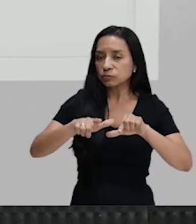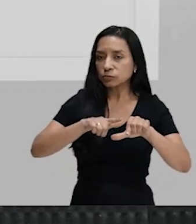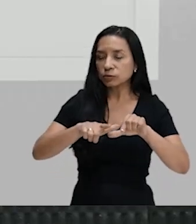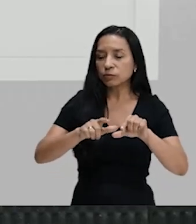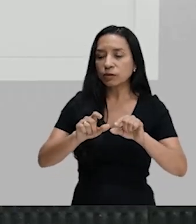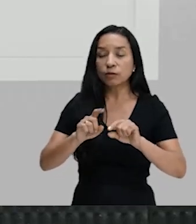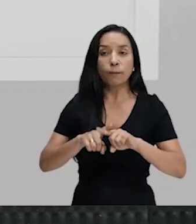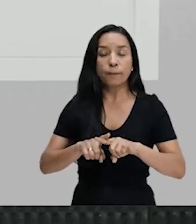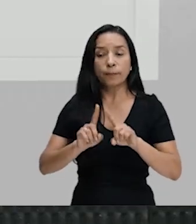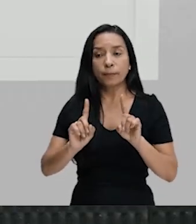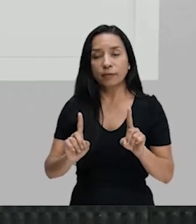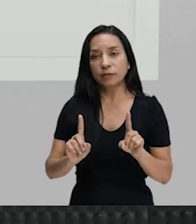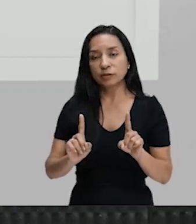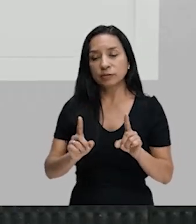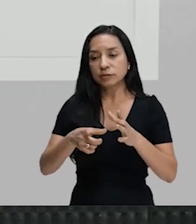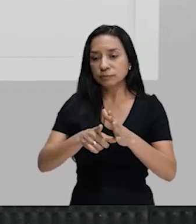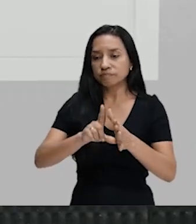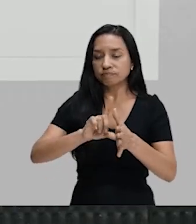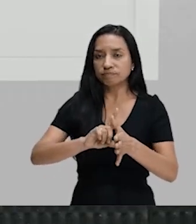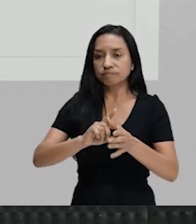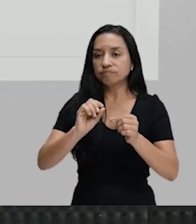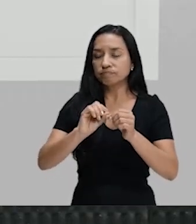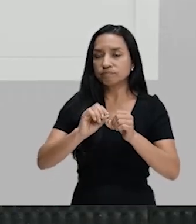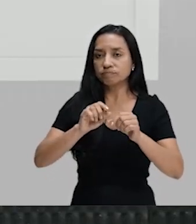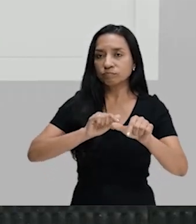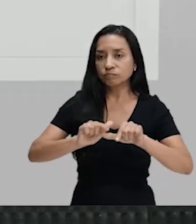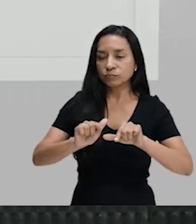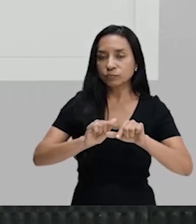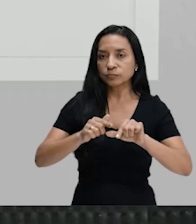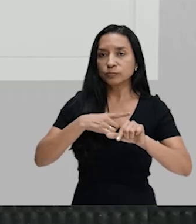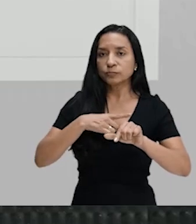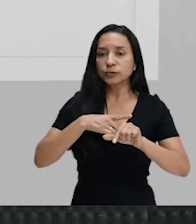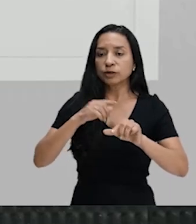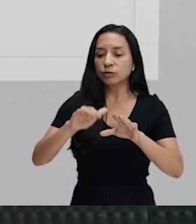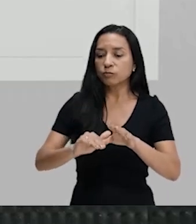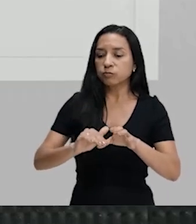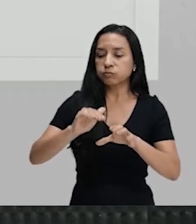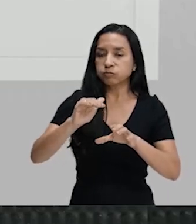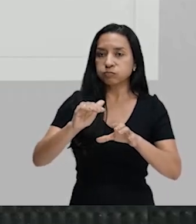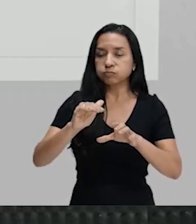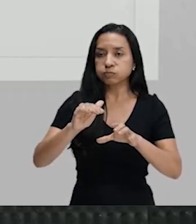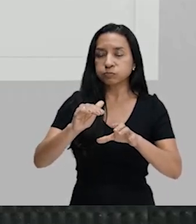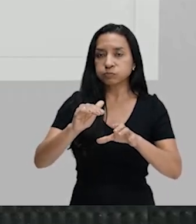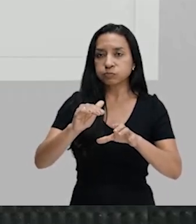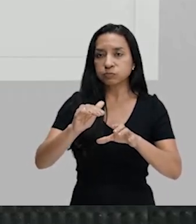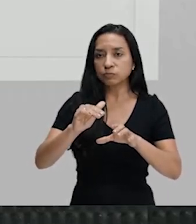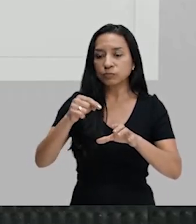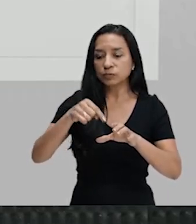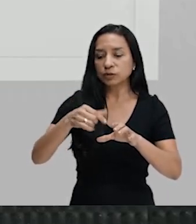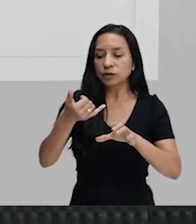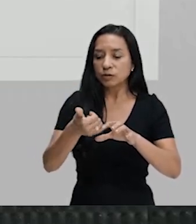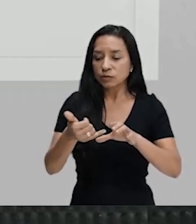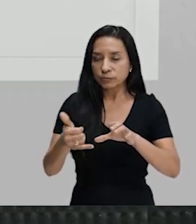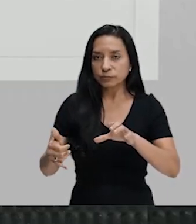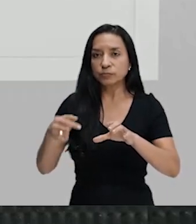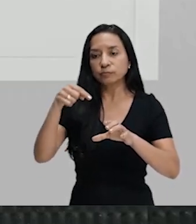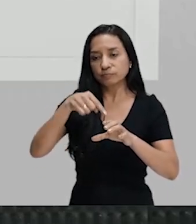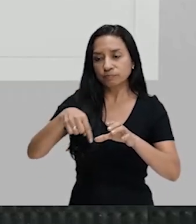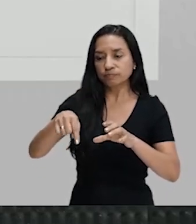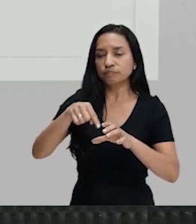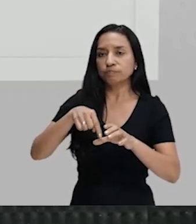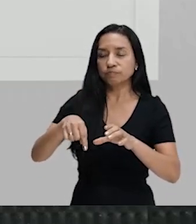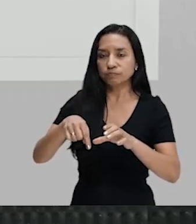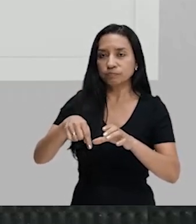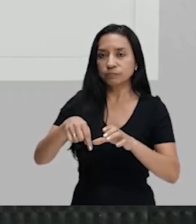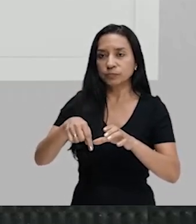Só que antes de ele realizar trabalho, ele vai ter que aumentar a sua energia interna,